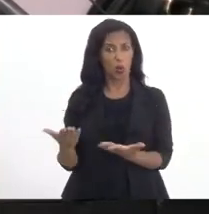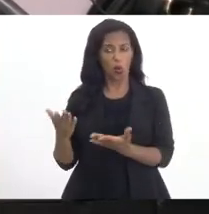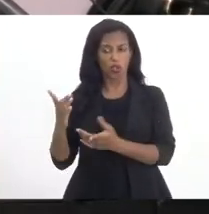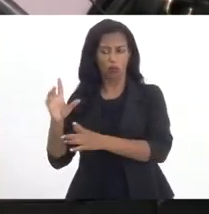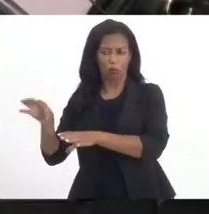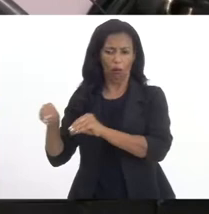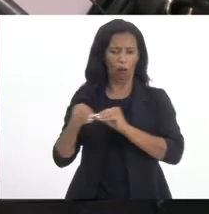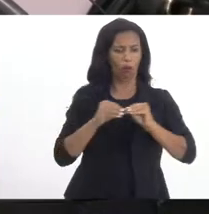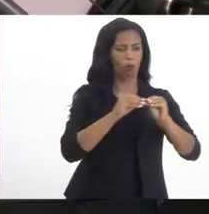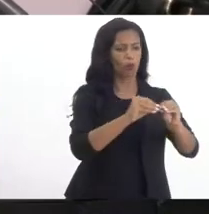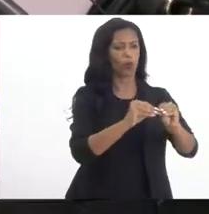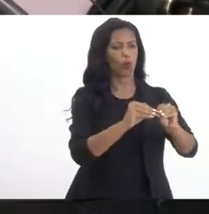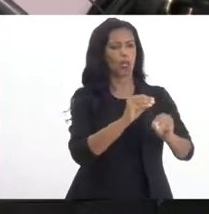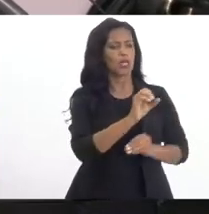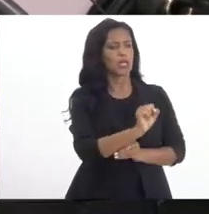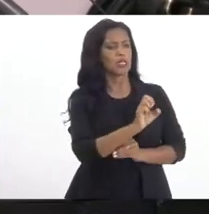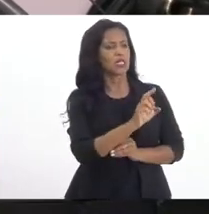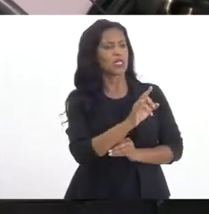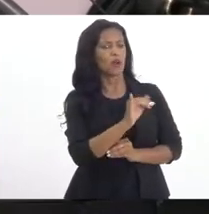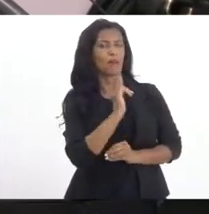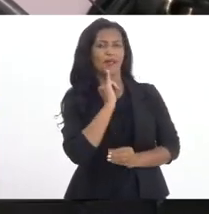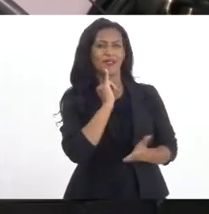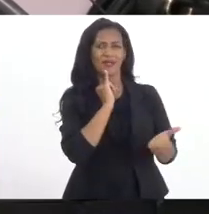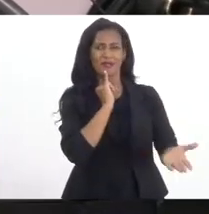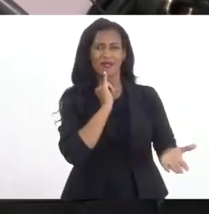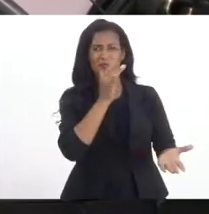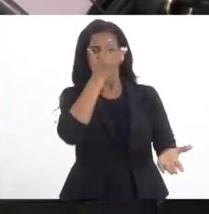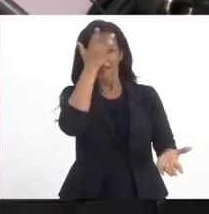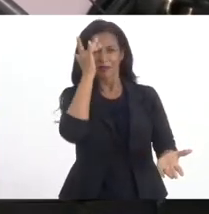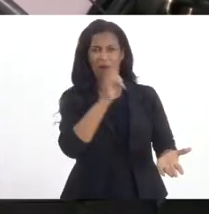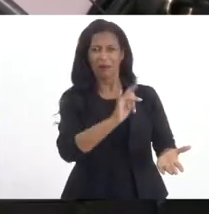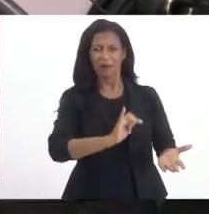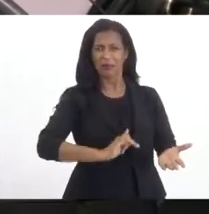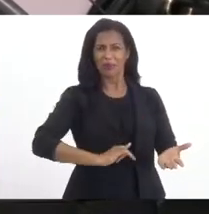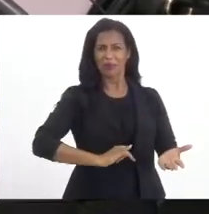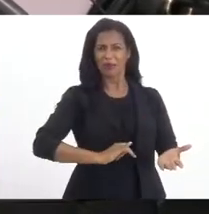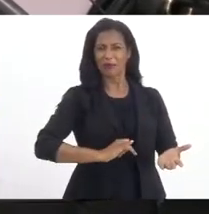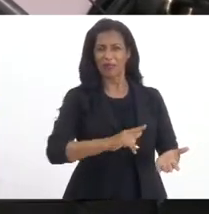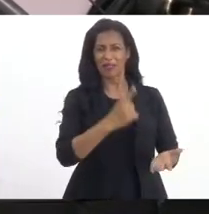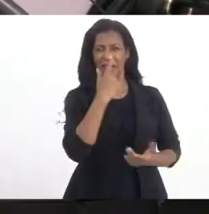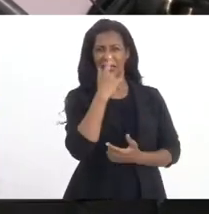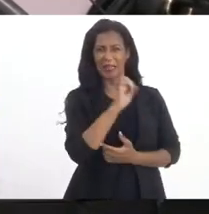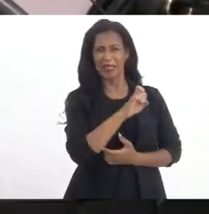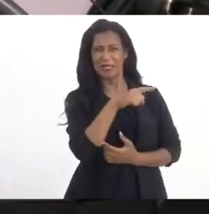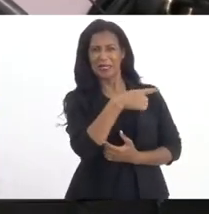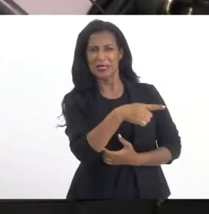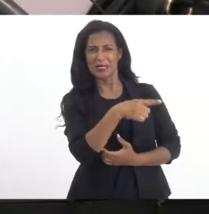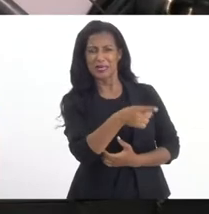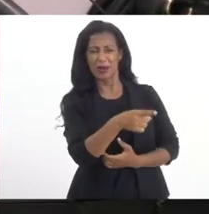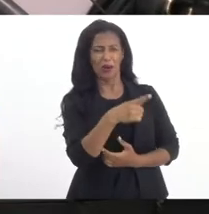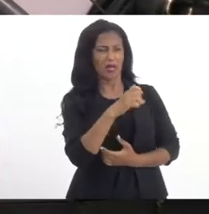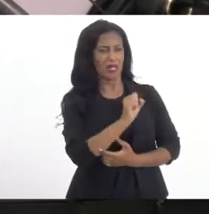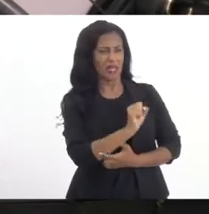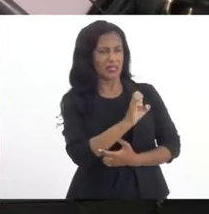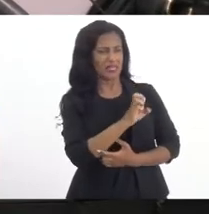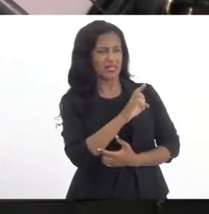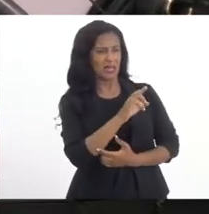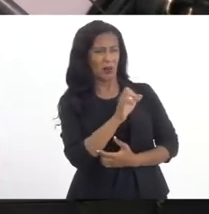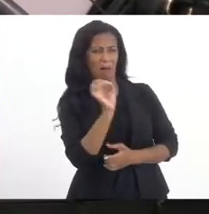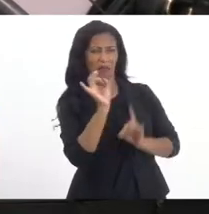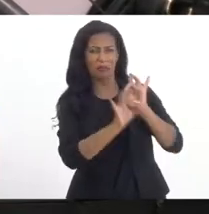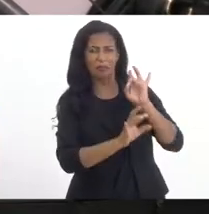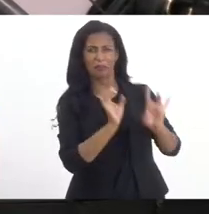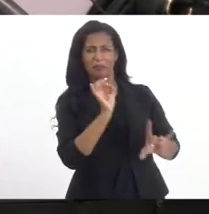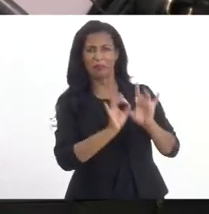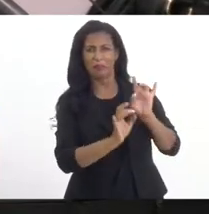Seropédica. Infelizmente, aquela população que hoje está padecendo com o Orixão lá de Seropédica, principalmente com a do aquífero que tem lá